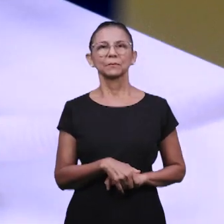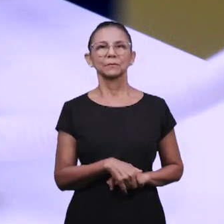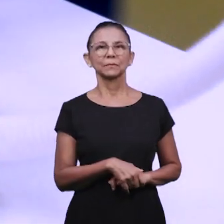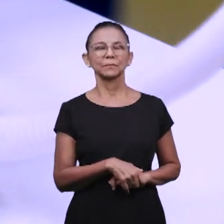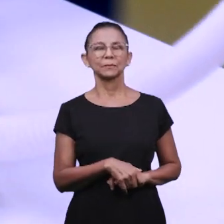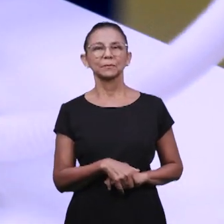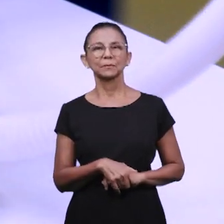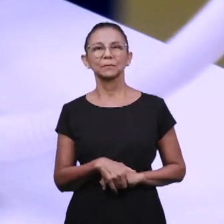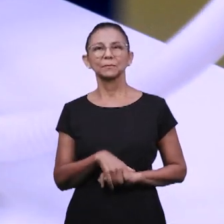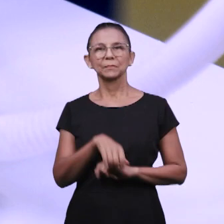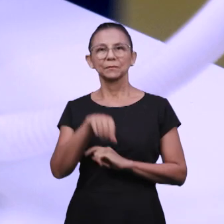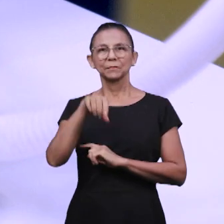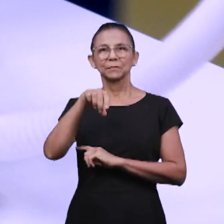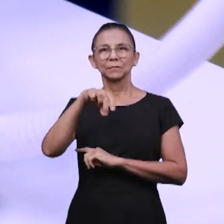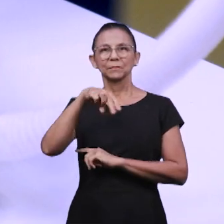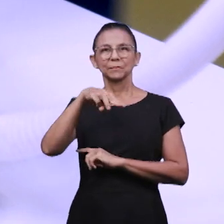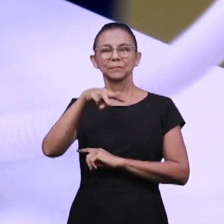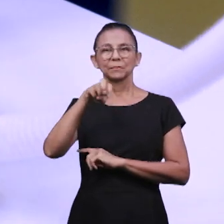Mi,